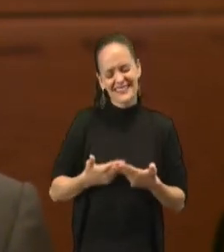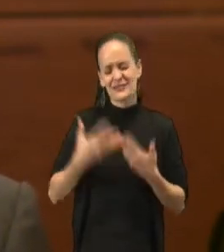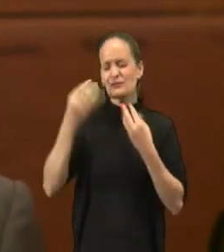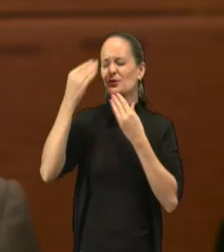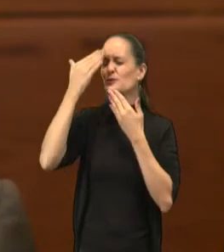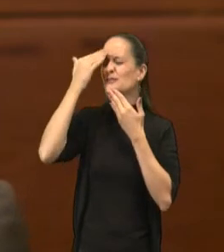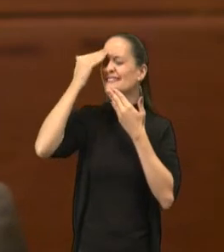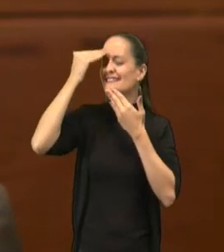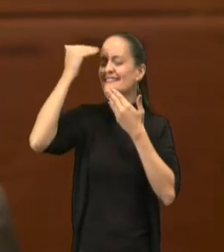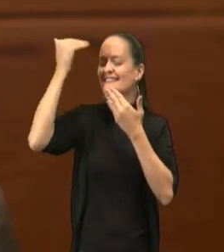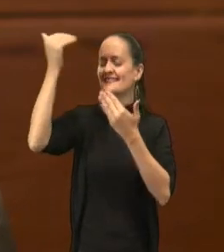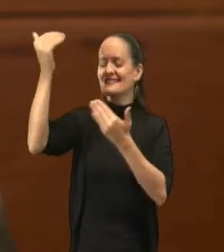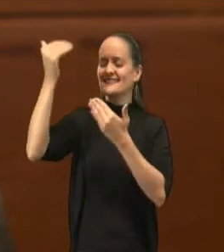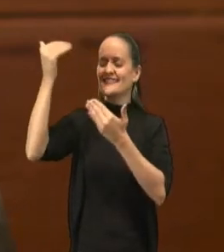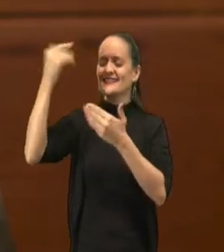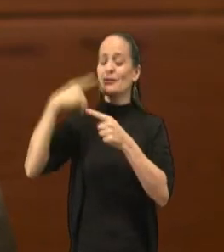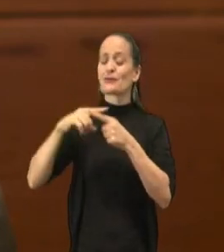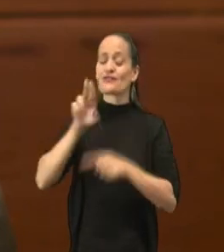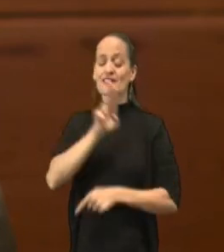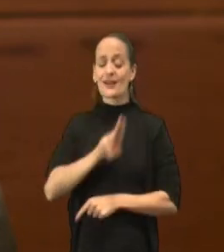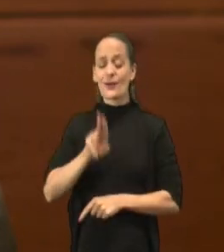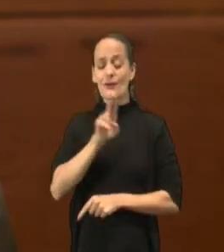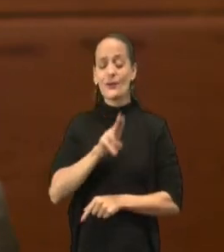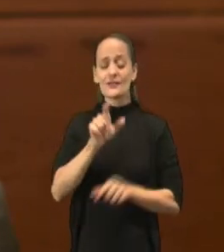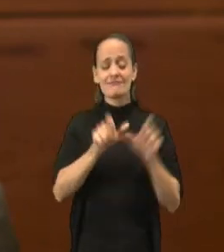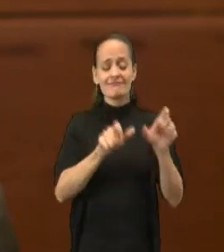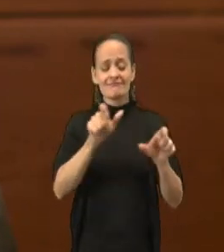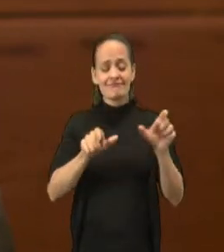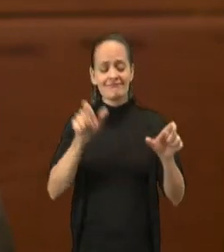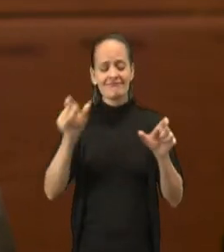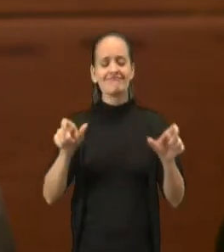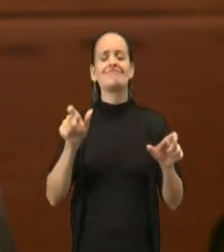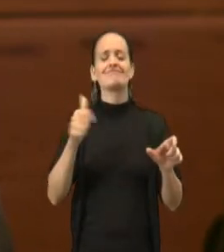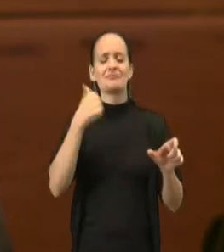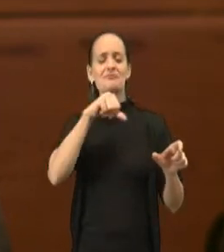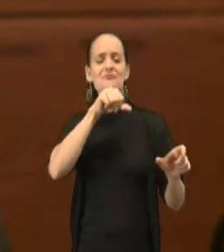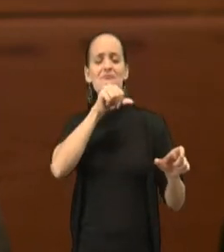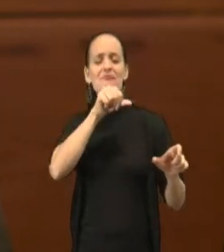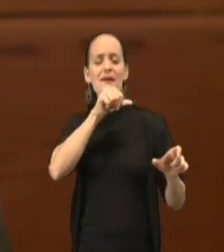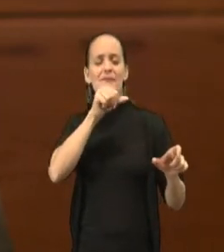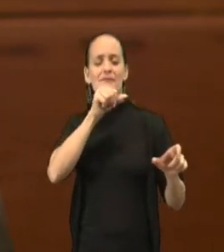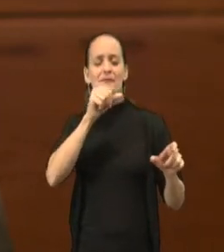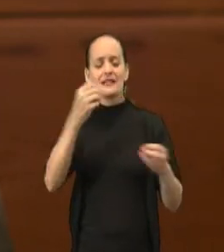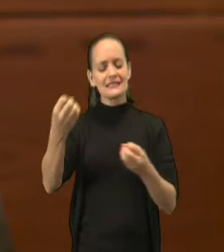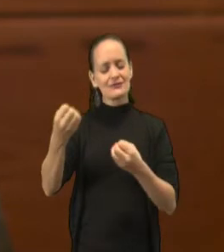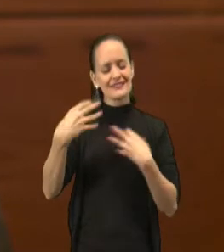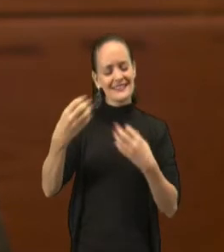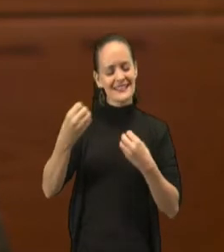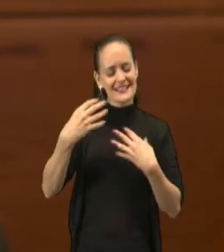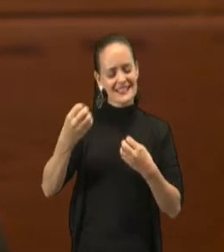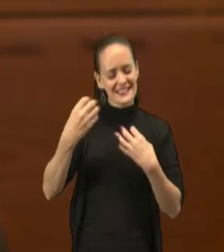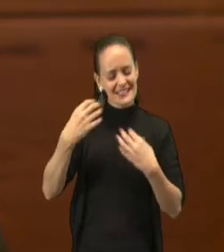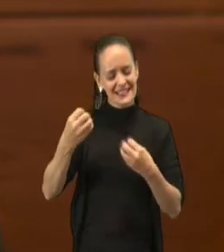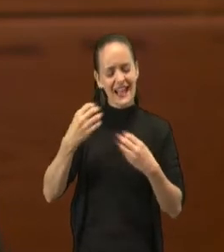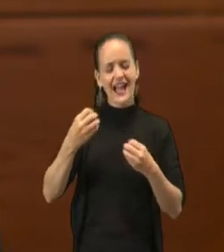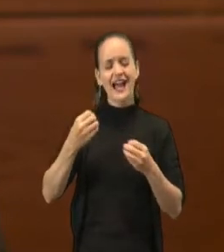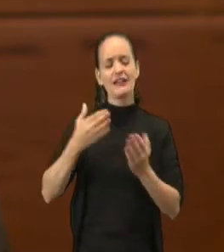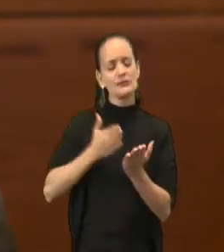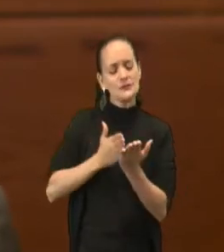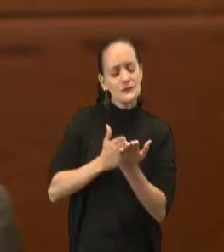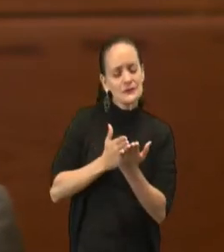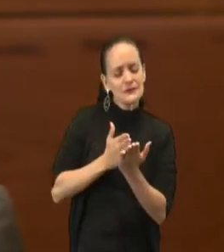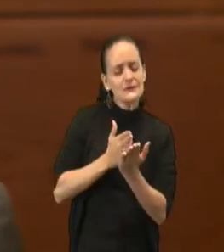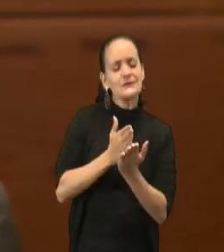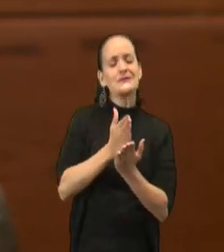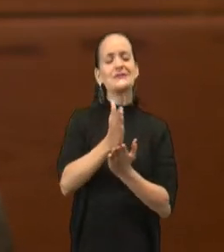Senhor usa, Pai, estas vidas para poder nos alcançar, nos instruir, nos trazer direcionamento em